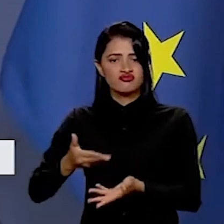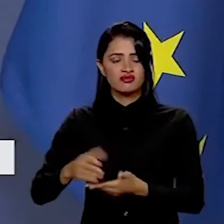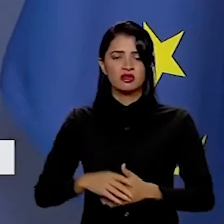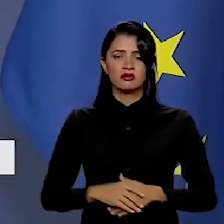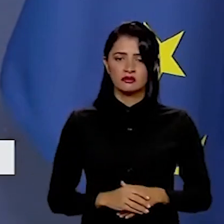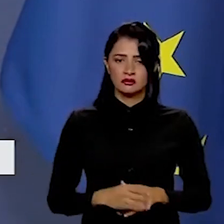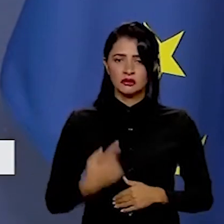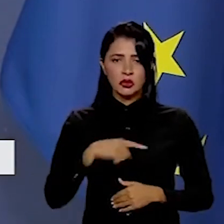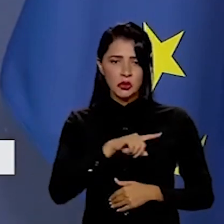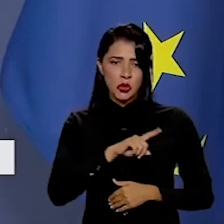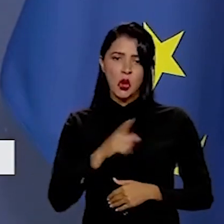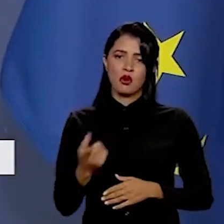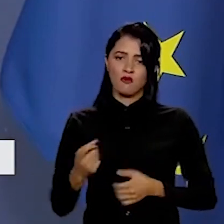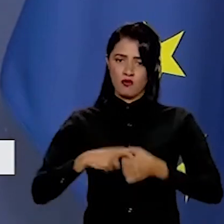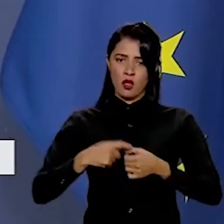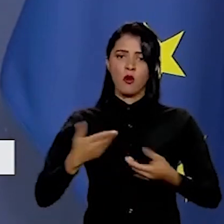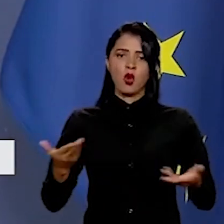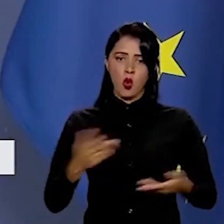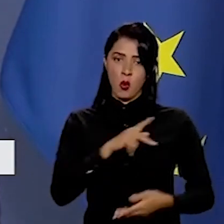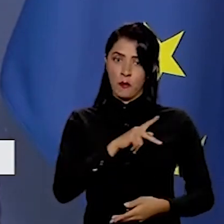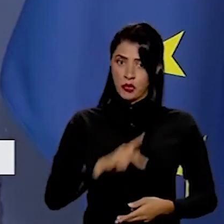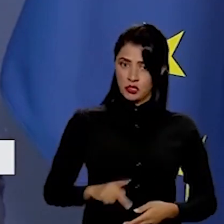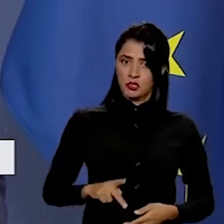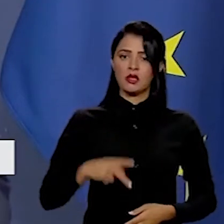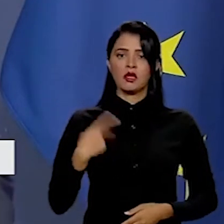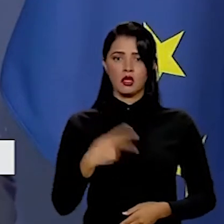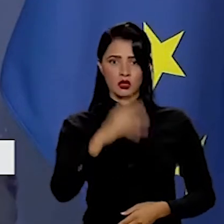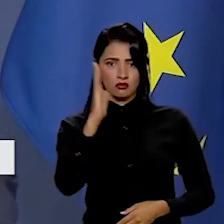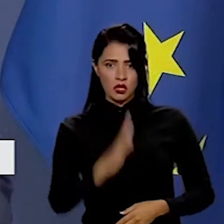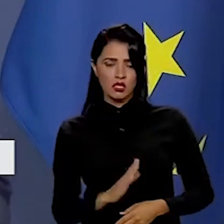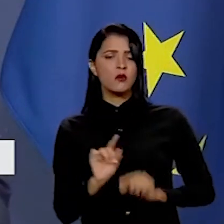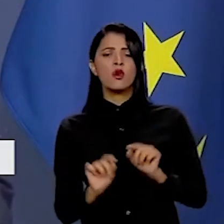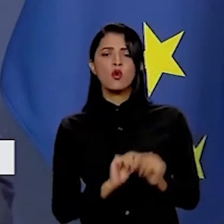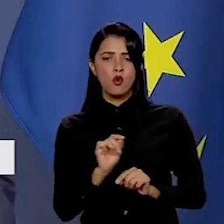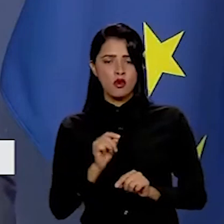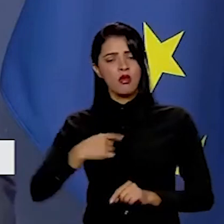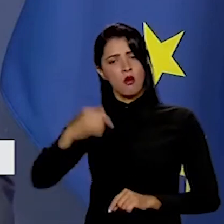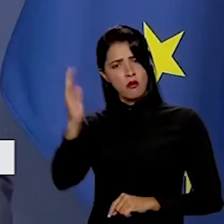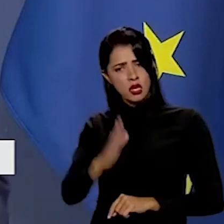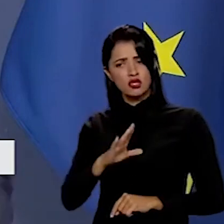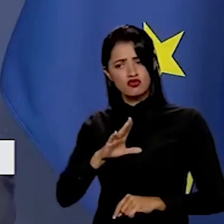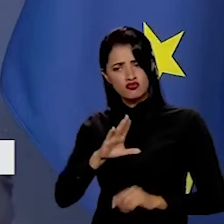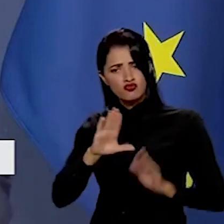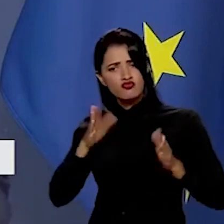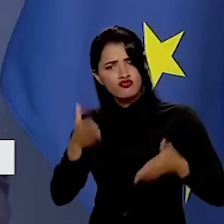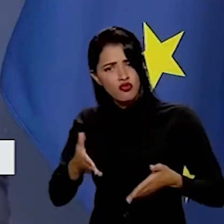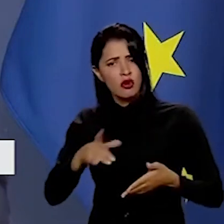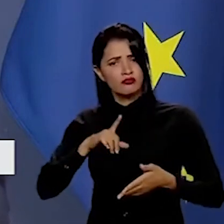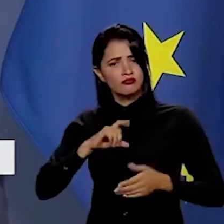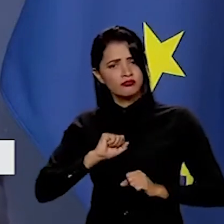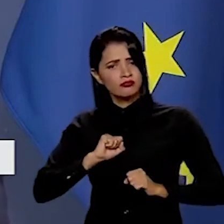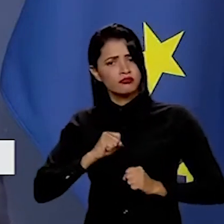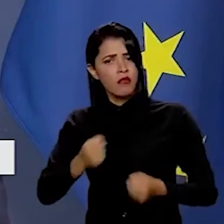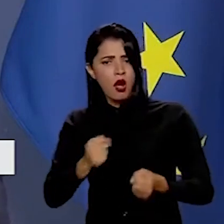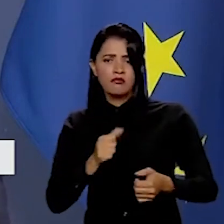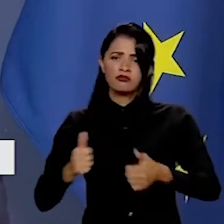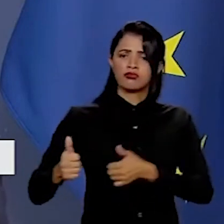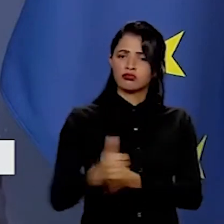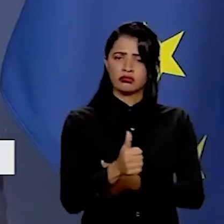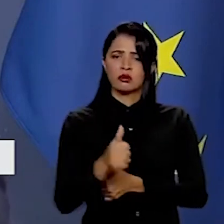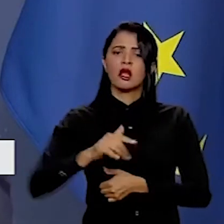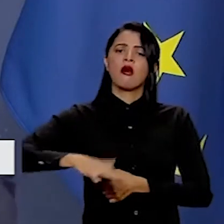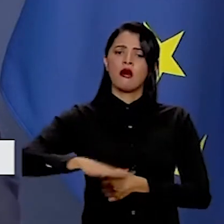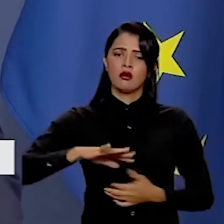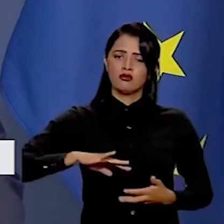e nós voltamos ao governo para colocar o Brasil no centro da disputa do protagonismo internacional